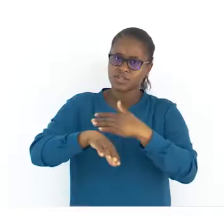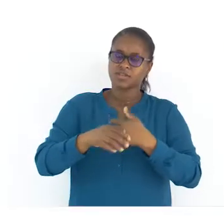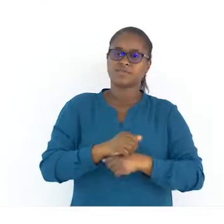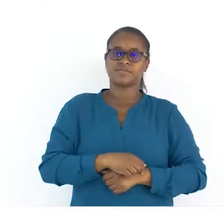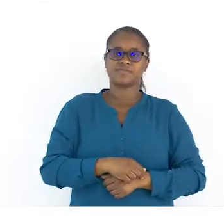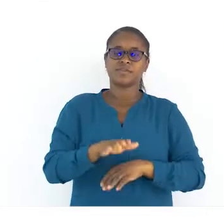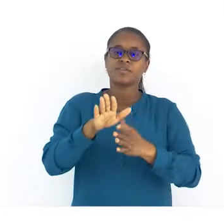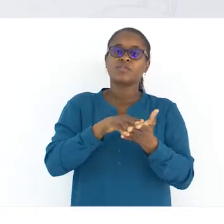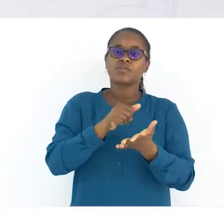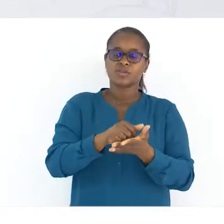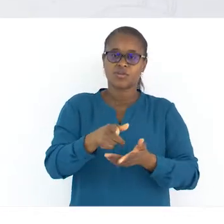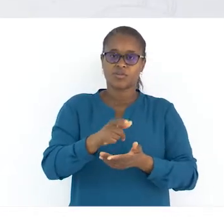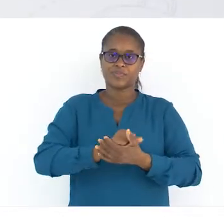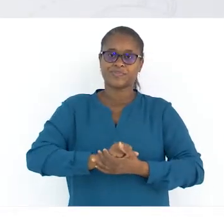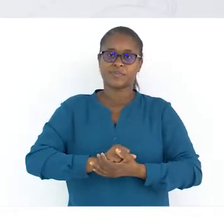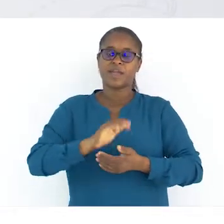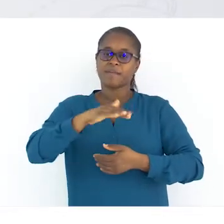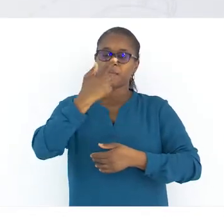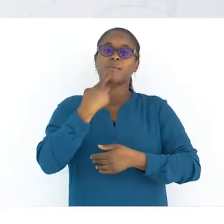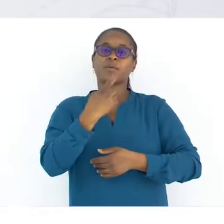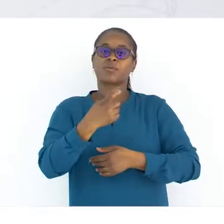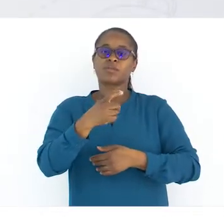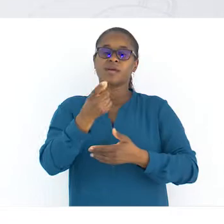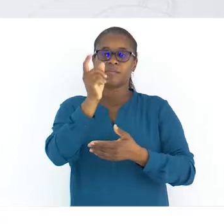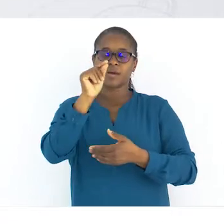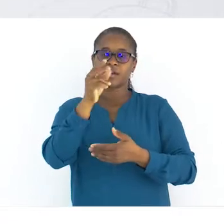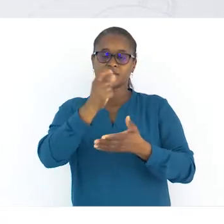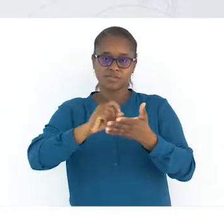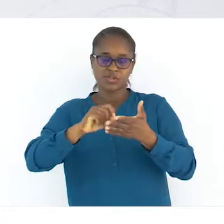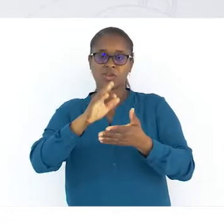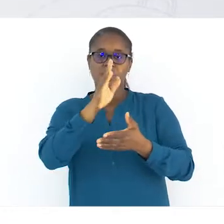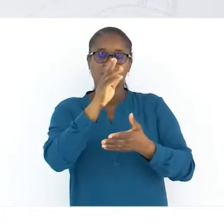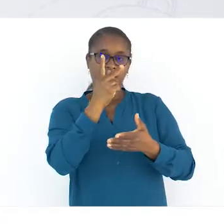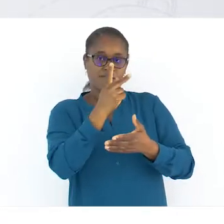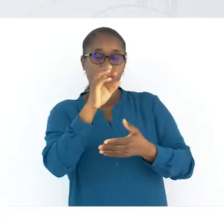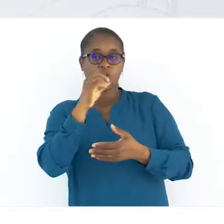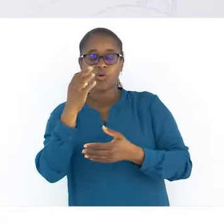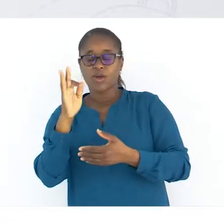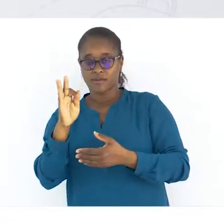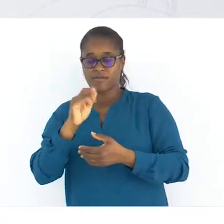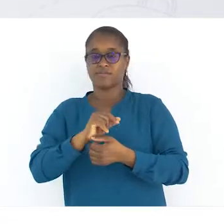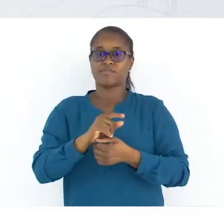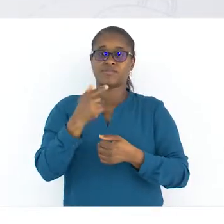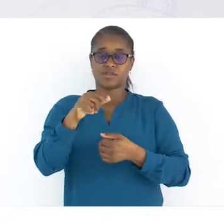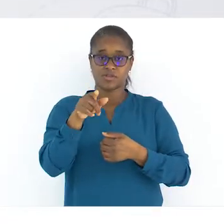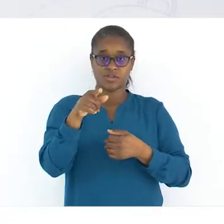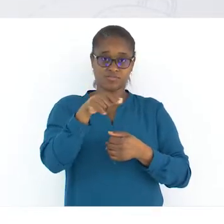correção? Então, a primeira pergunta era para assinalar com verdadeira ou falsa. Então, temos aqui: este texto pode ser